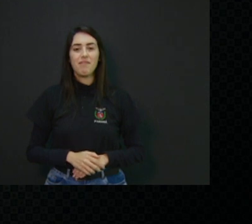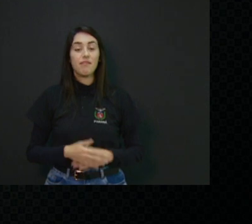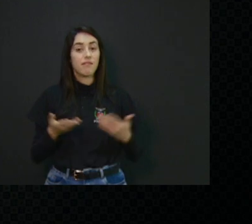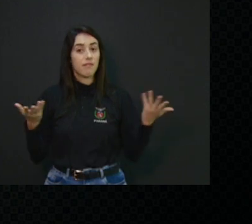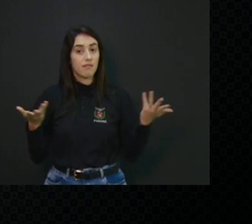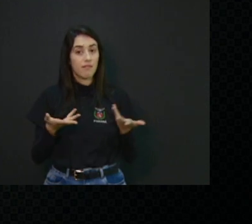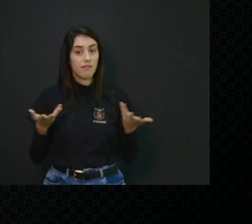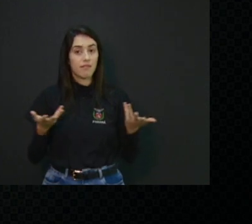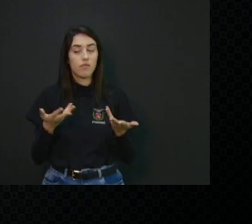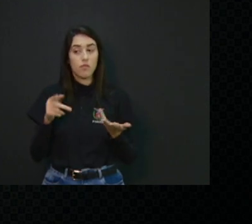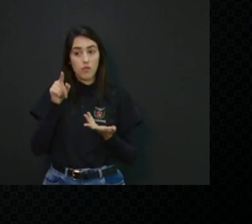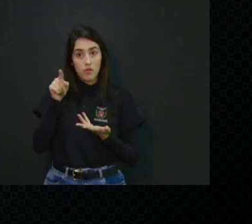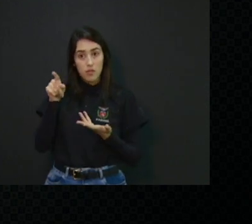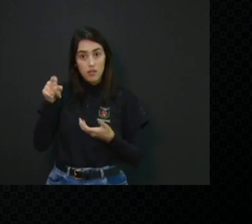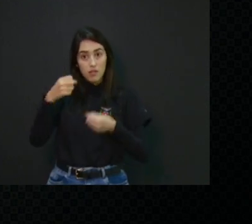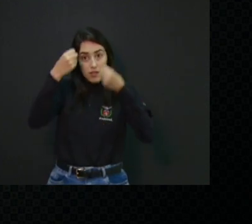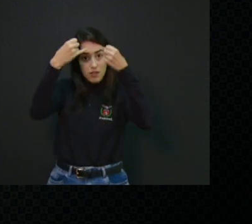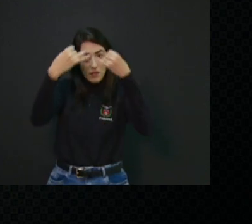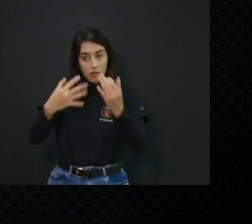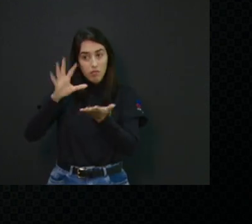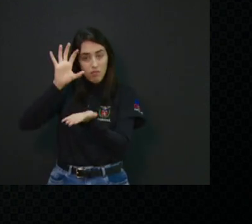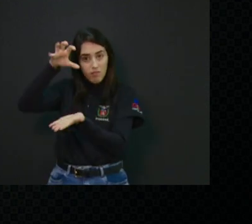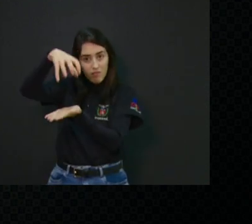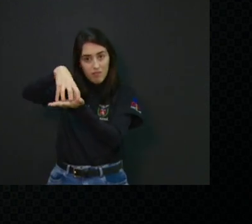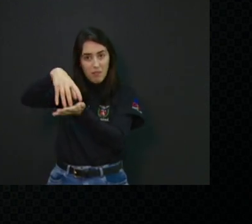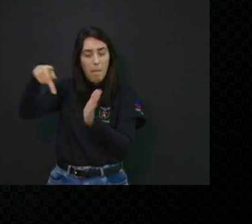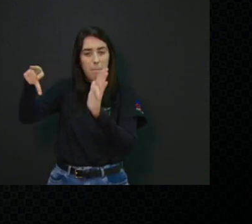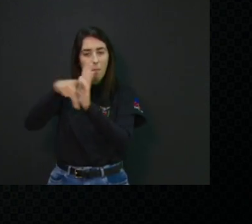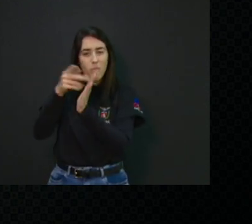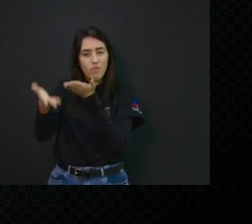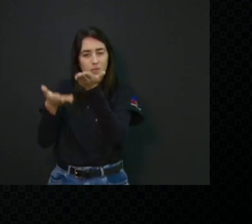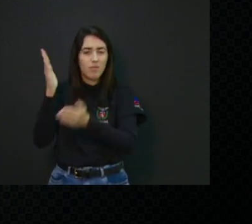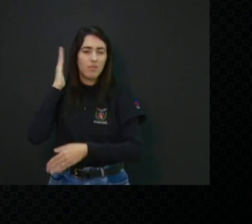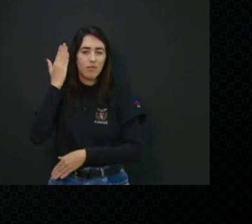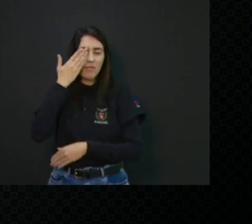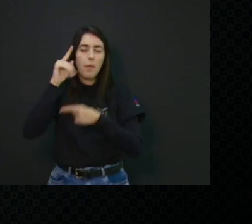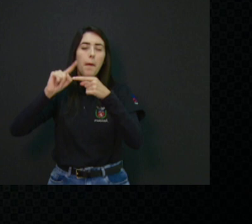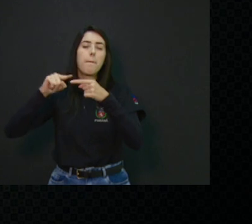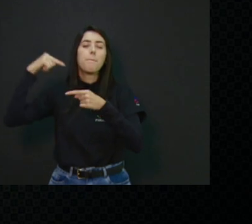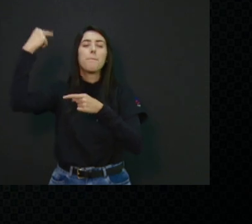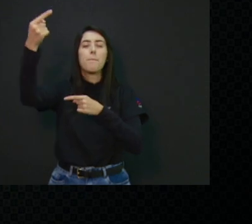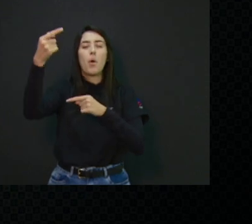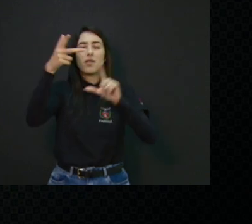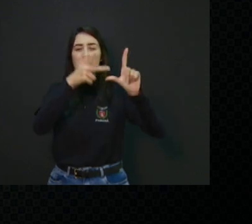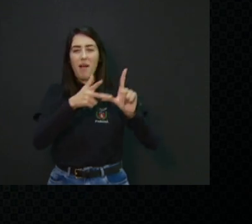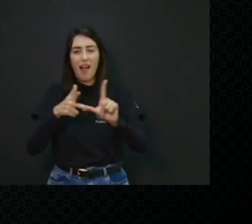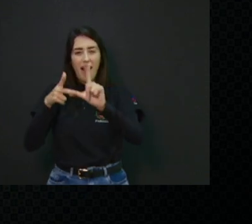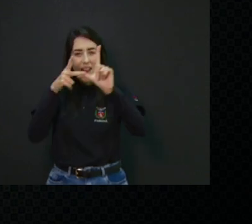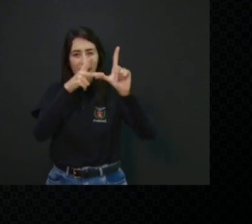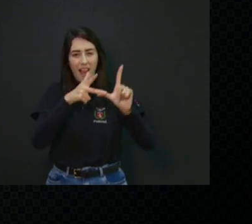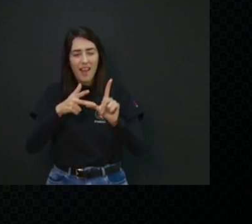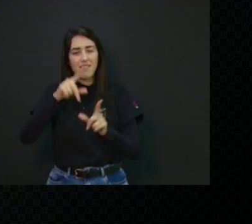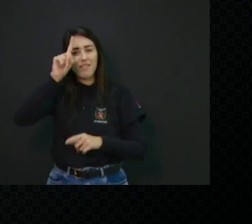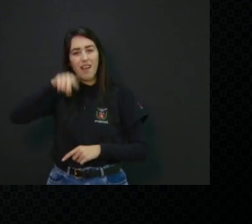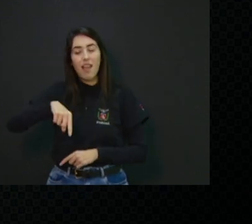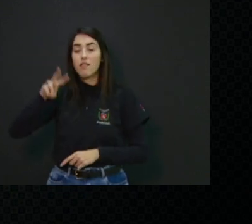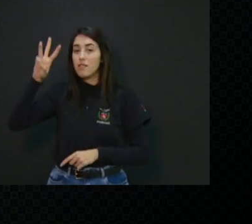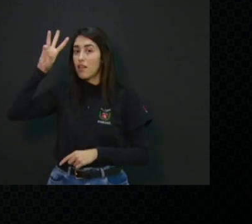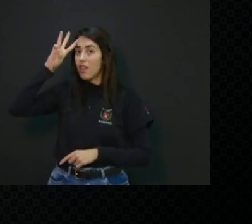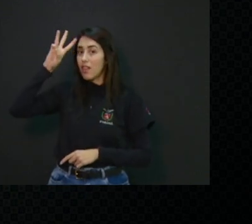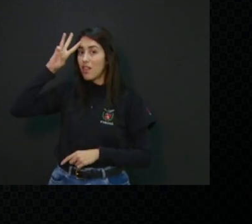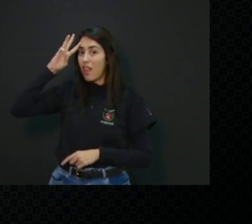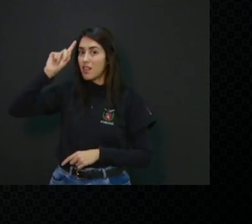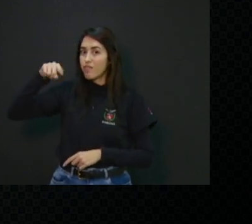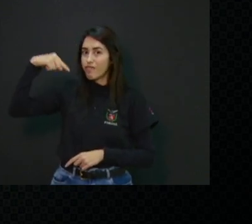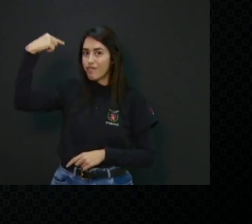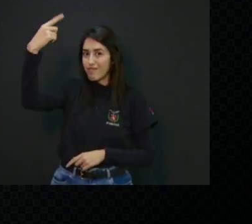você falar sobre o centro na nossa próxima live, que é na nossa próxima terça-feira.